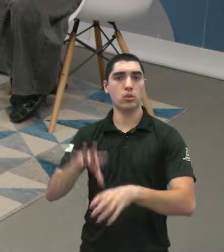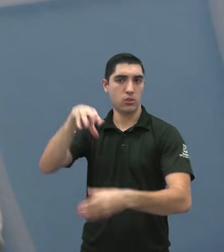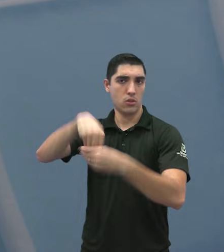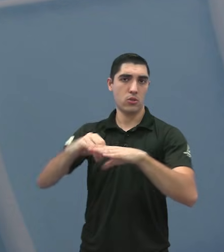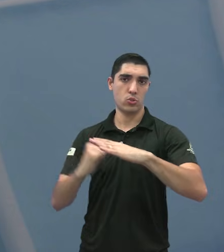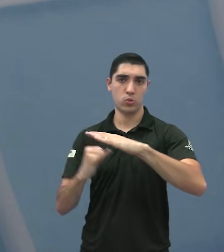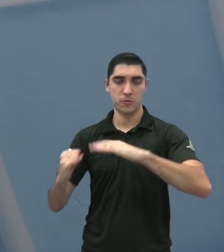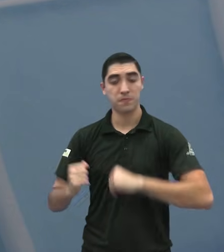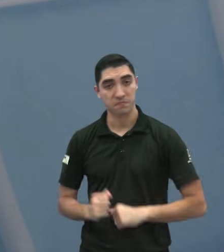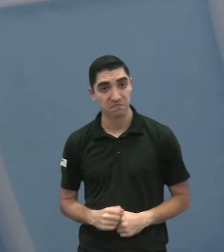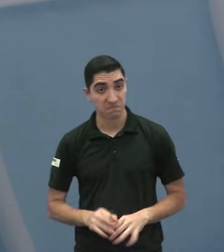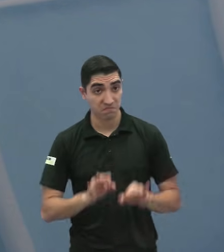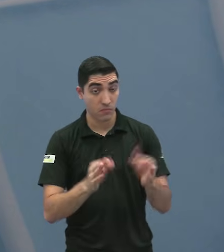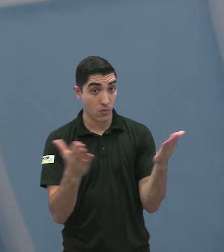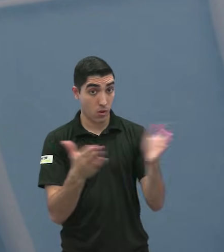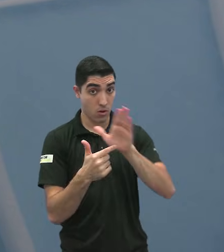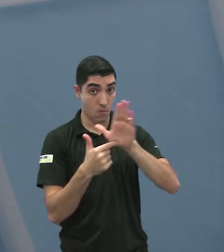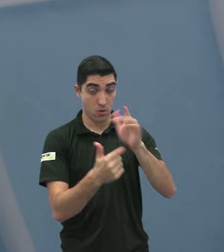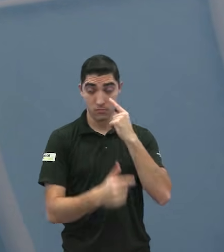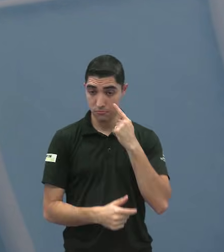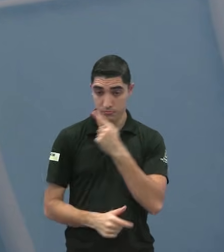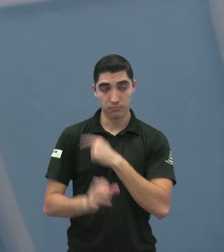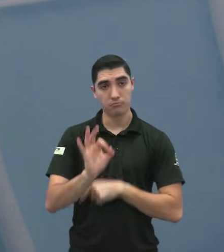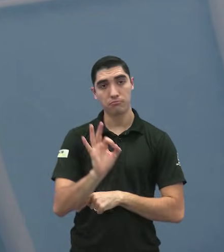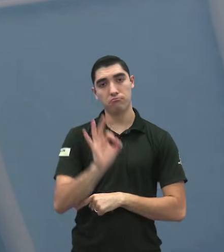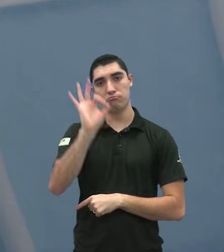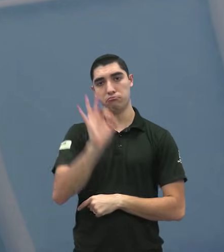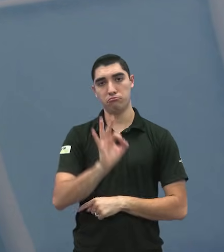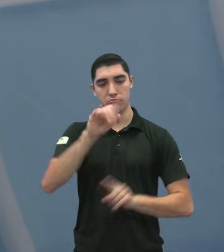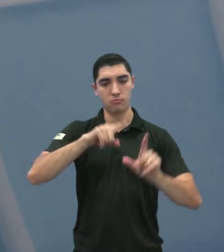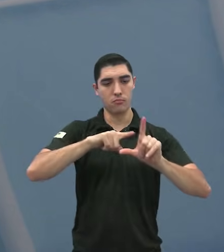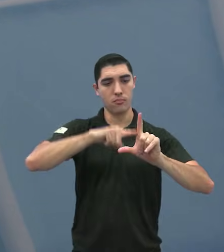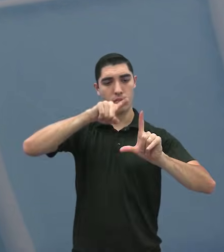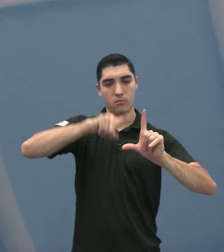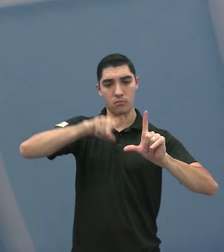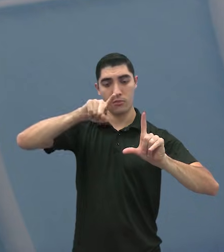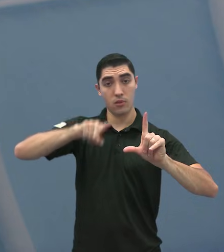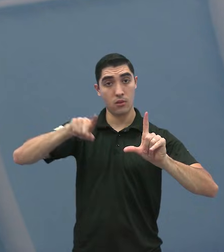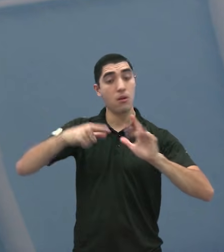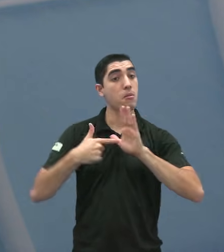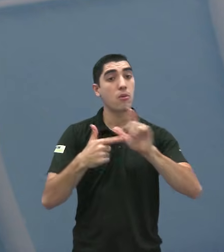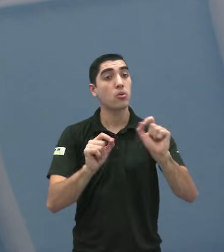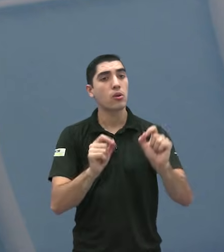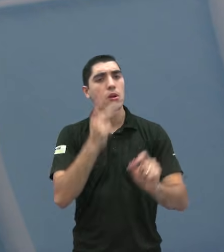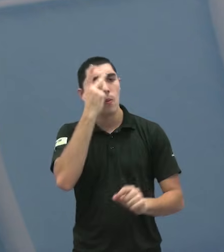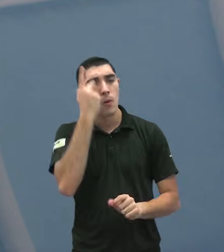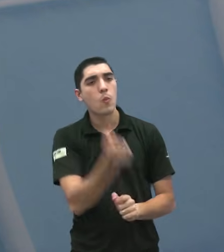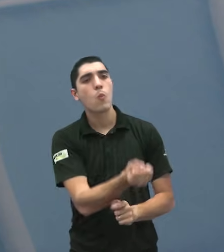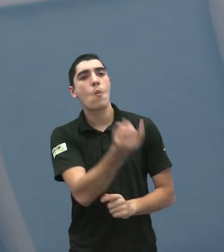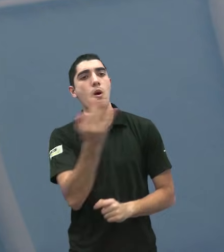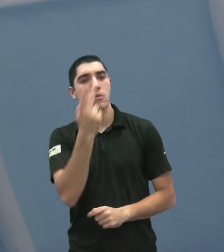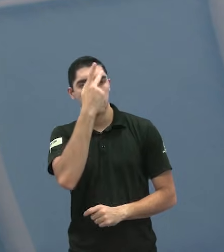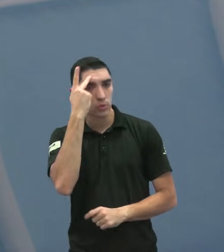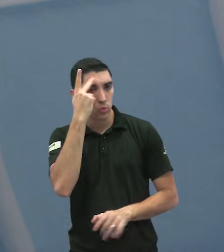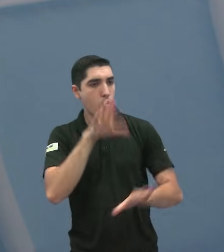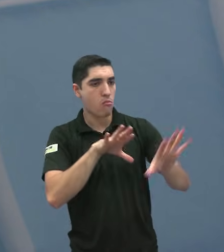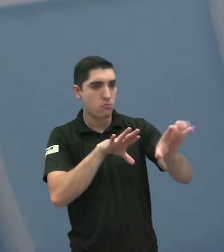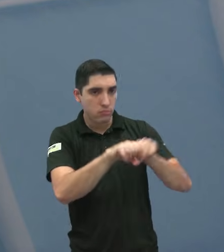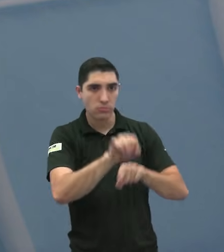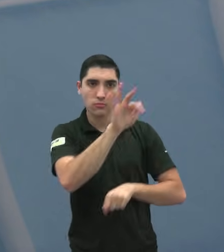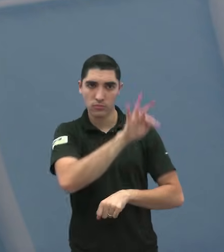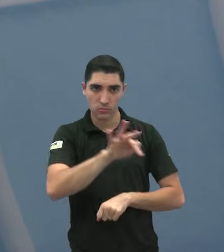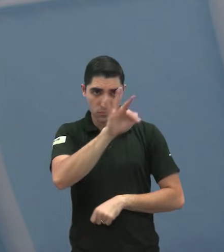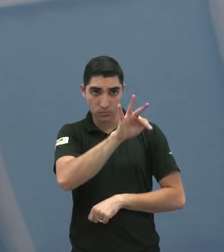agora a gente vai ver um gráfico que mostra a proporção de pessoas com curso de graduação concluído,